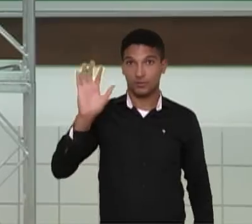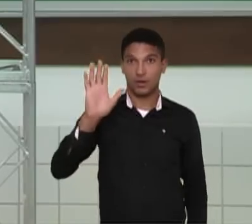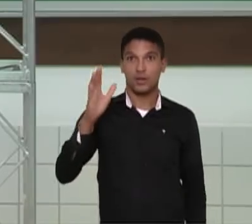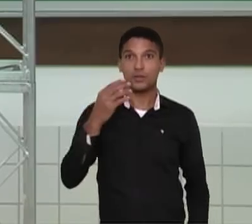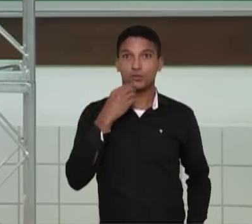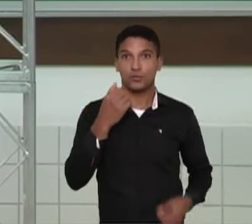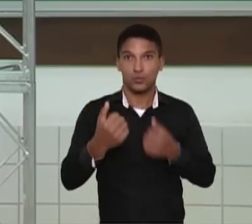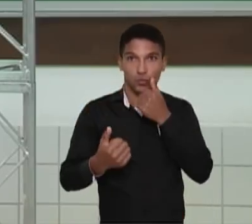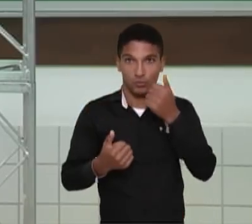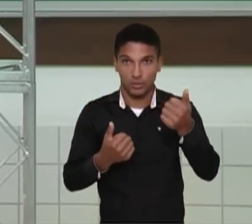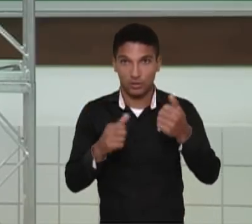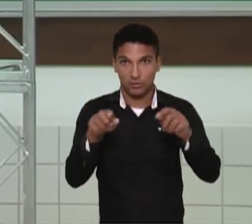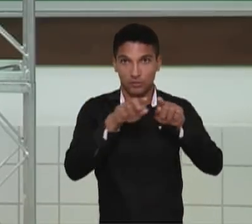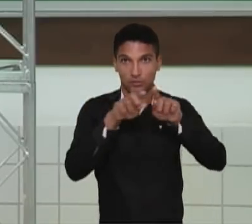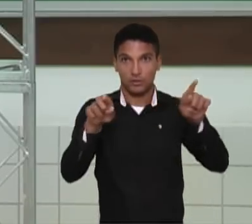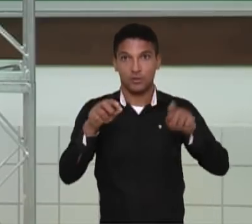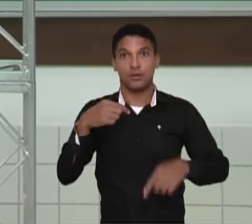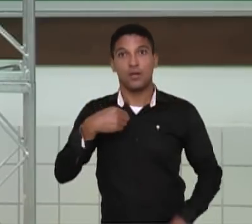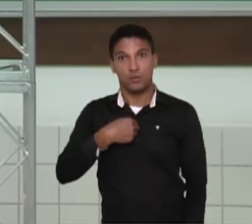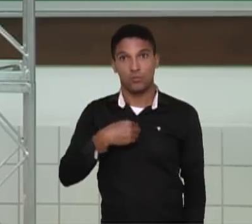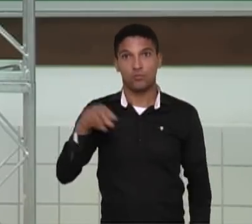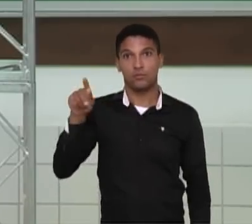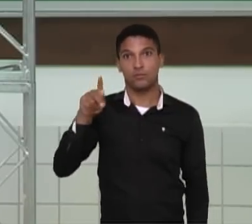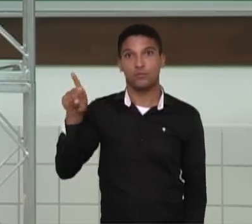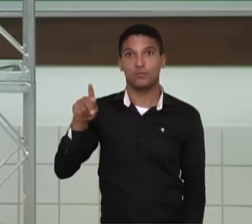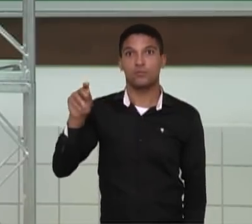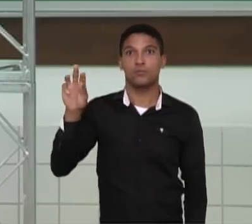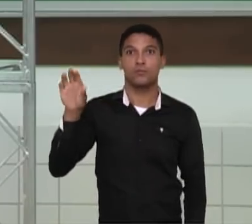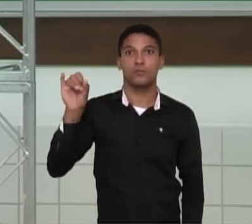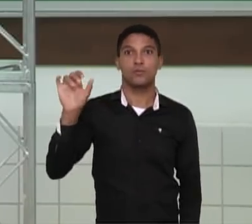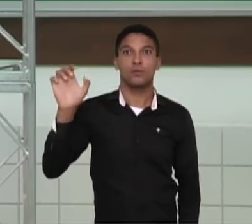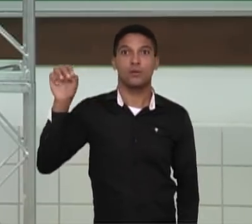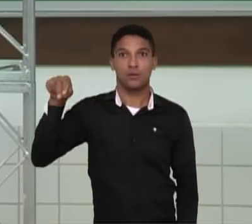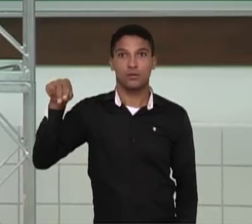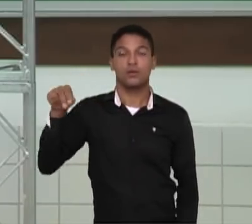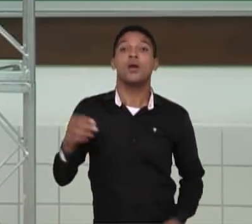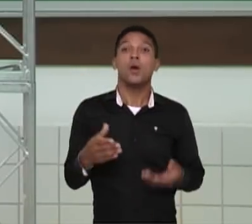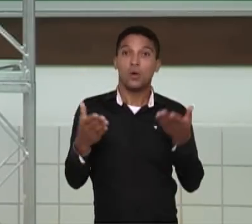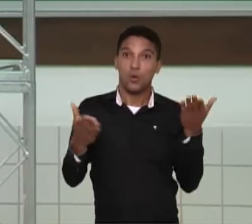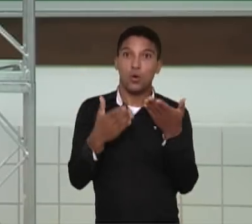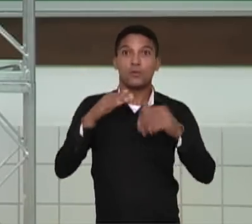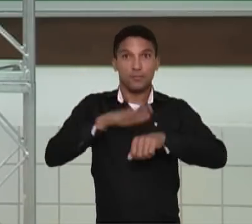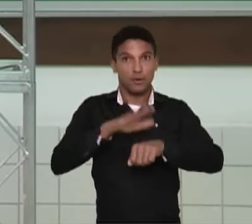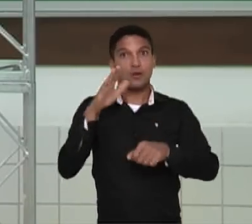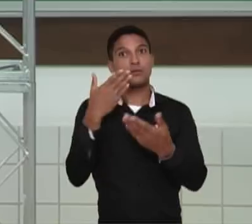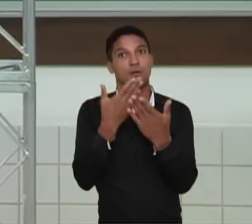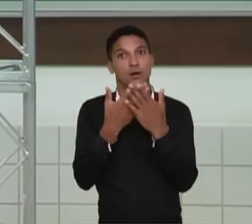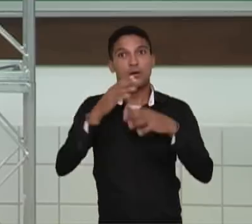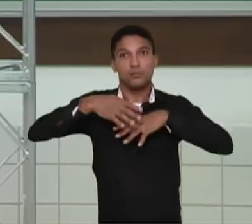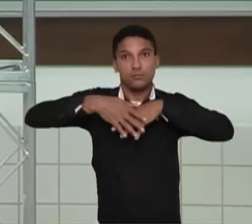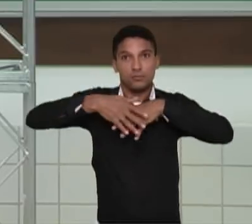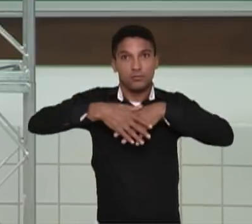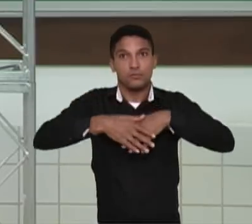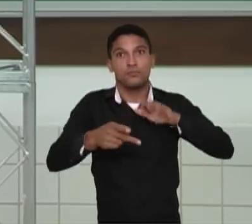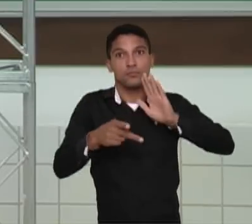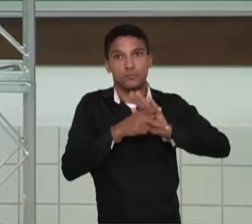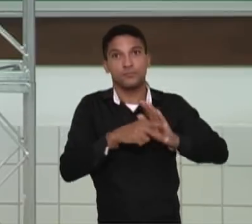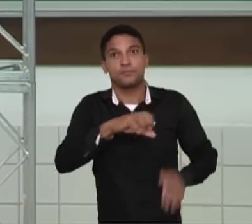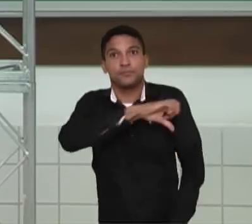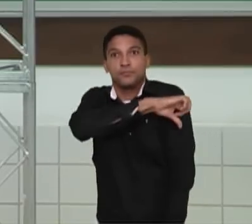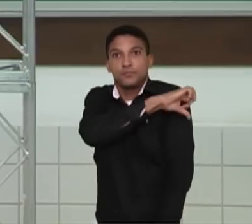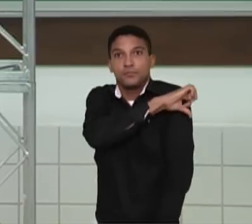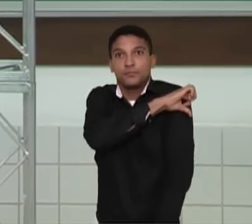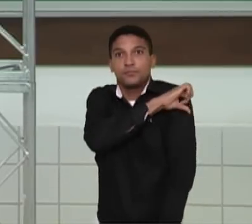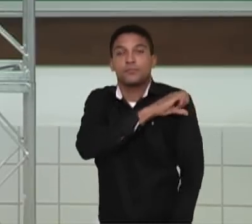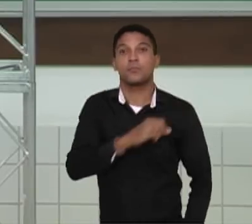Olá, tudo bem com vocês? Eu sou o professor William e iniciaremos mais uma aula de matemática para o 9º ano. Mas antes de iniciarmos nossa